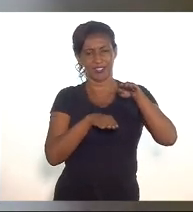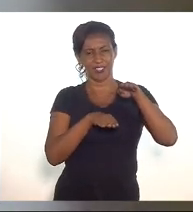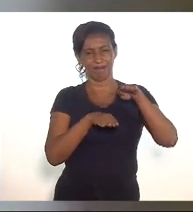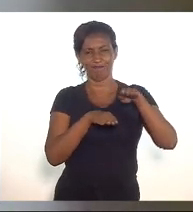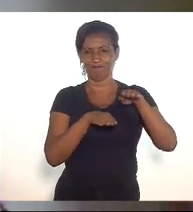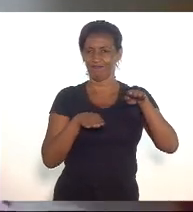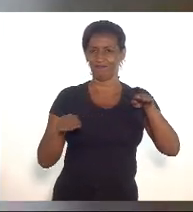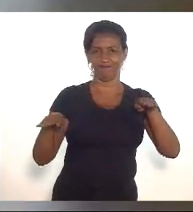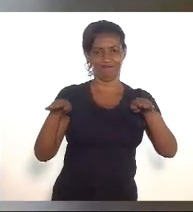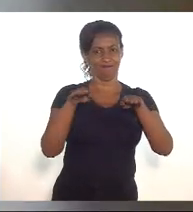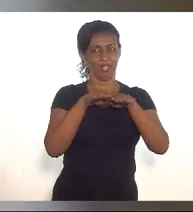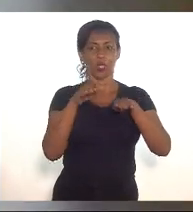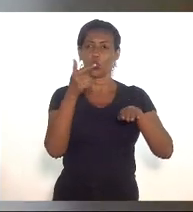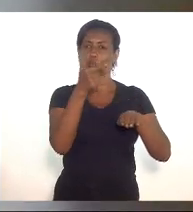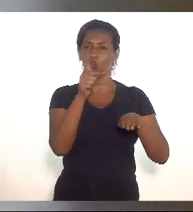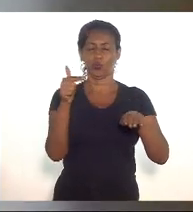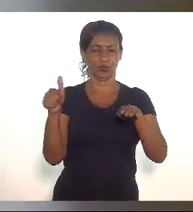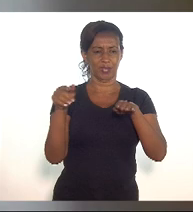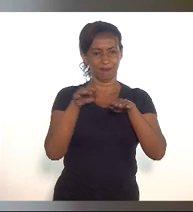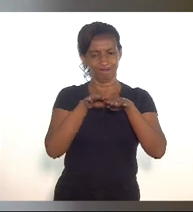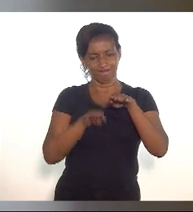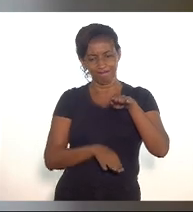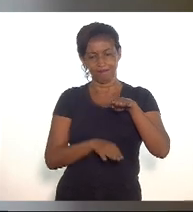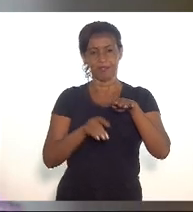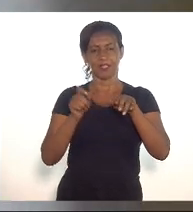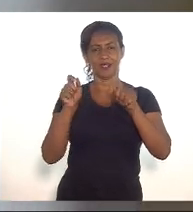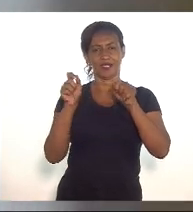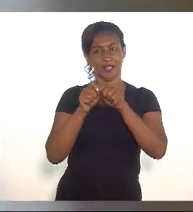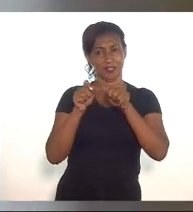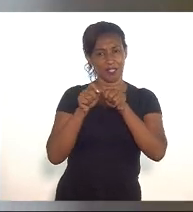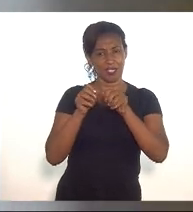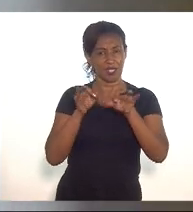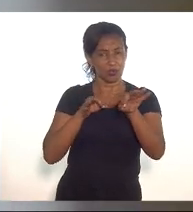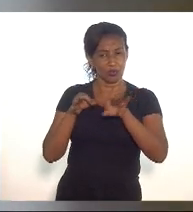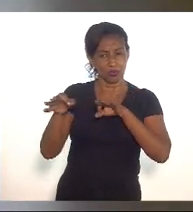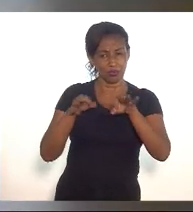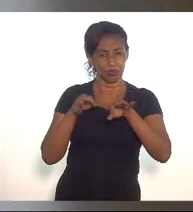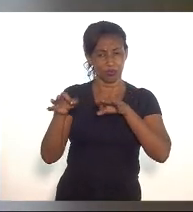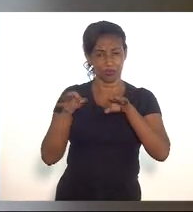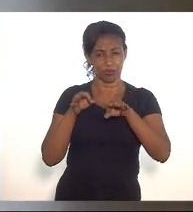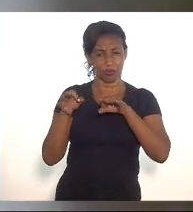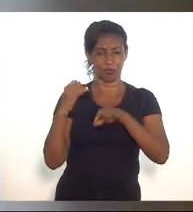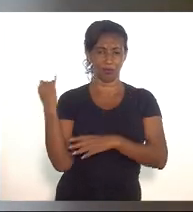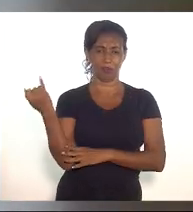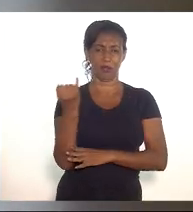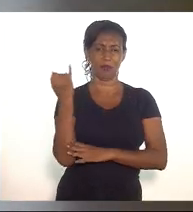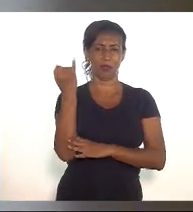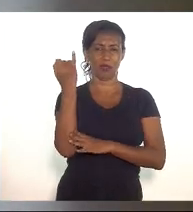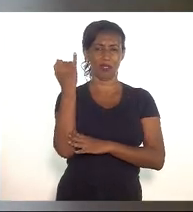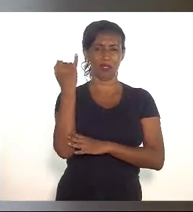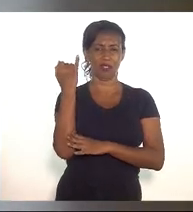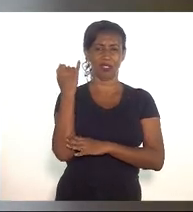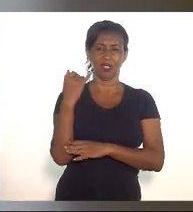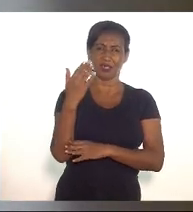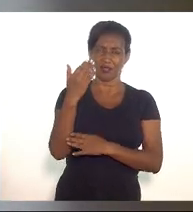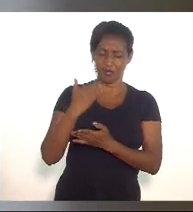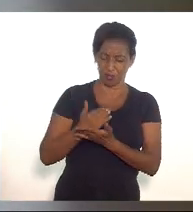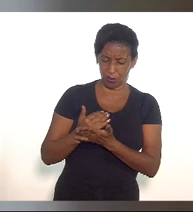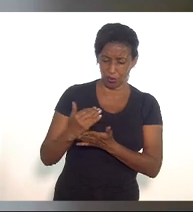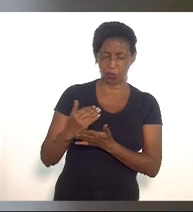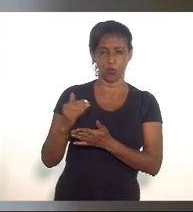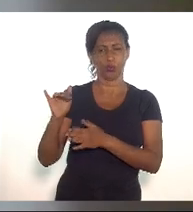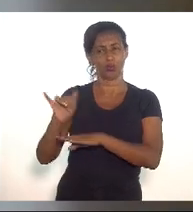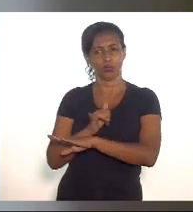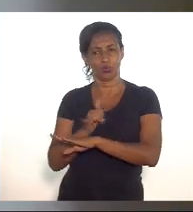das desigualdades estruturais e fazer isso de forma estruturante, a meu ver, deve ser um dos pilares, um dos eixos do